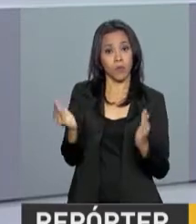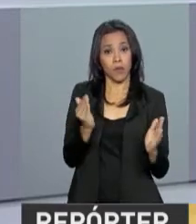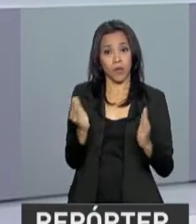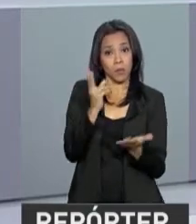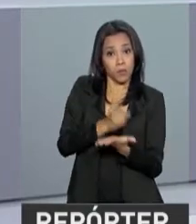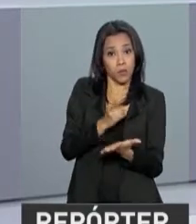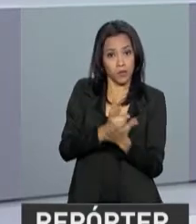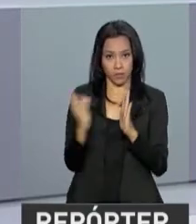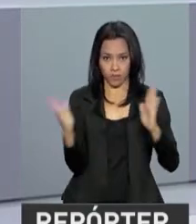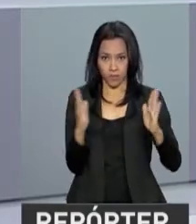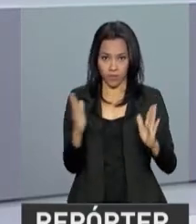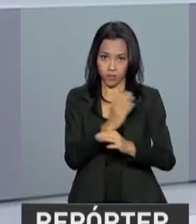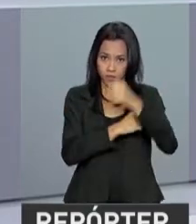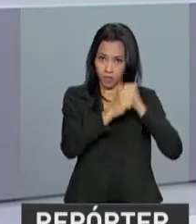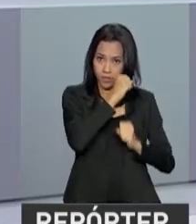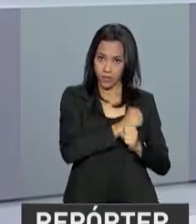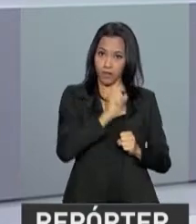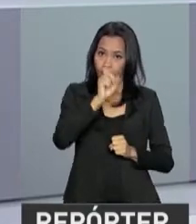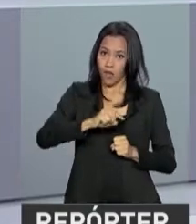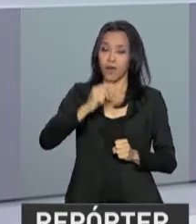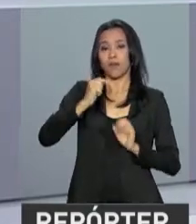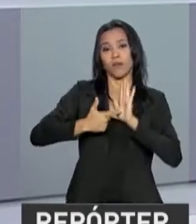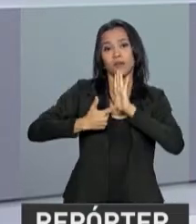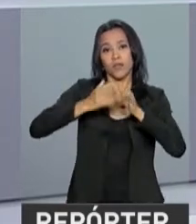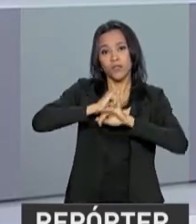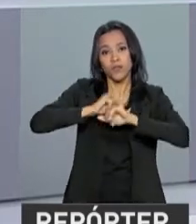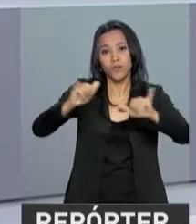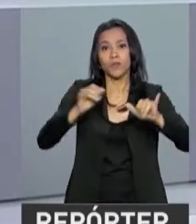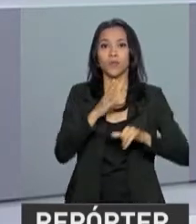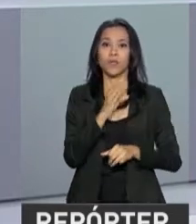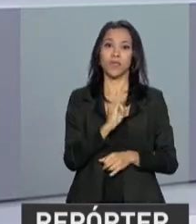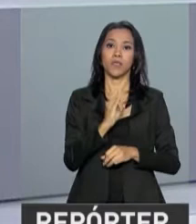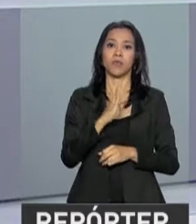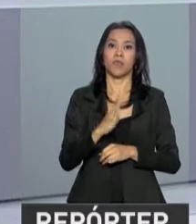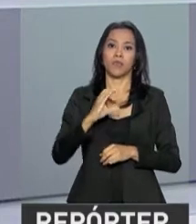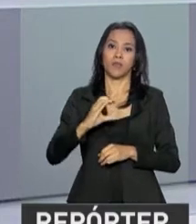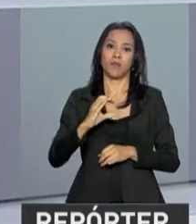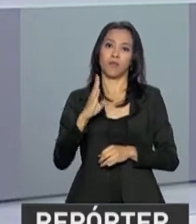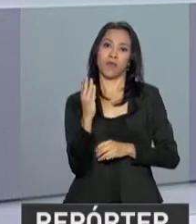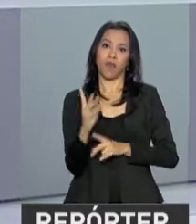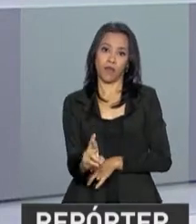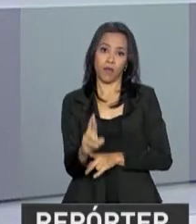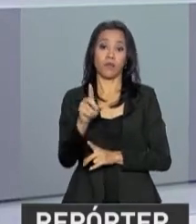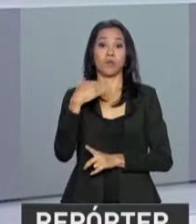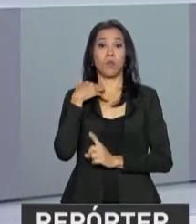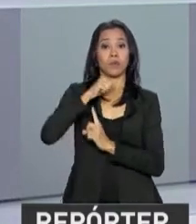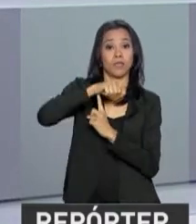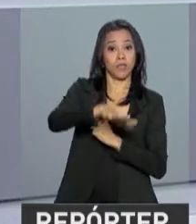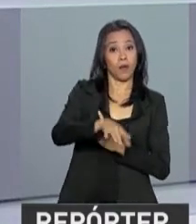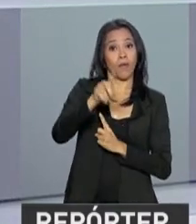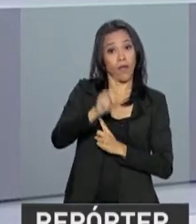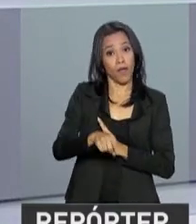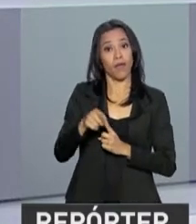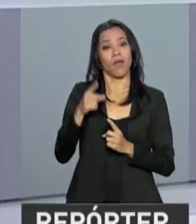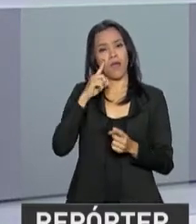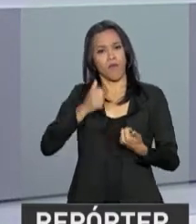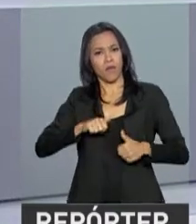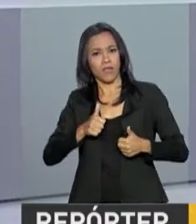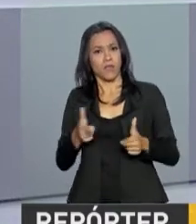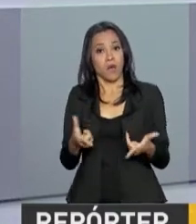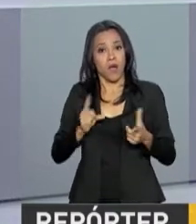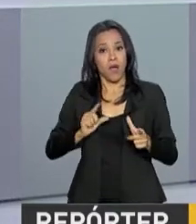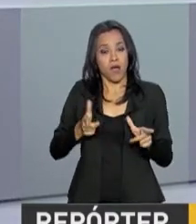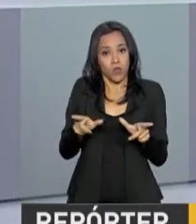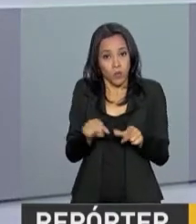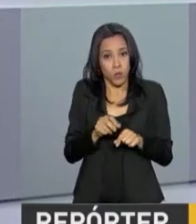passado é o que mostra o ibc br do banco central considerado uma prévia do pib em 12 meses encerrados em